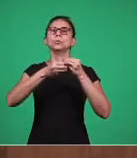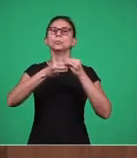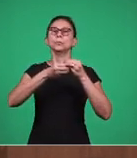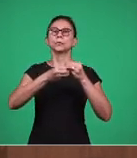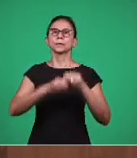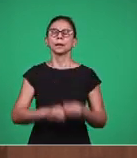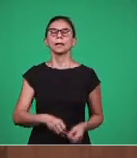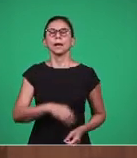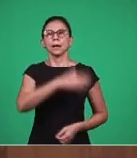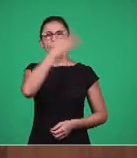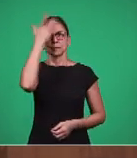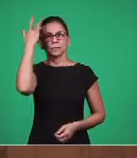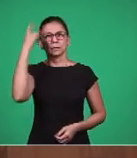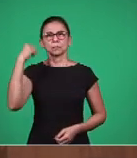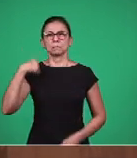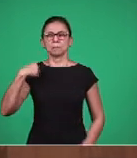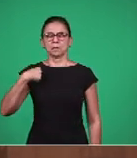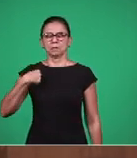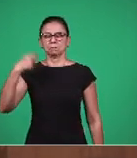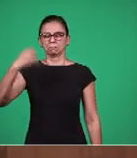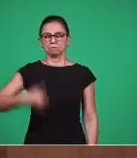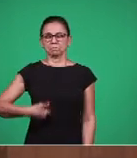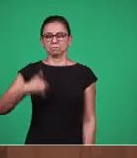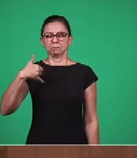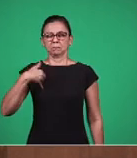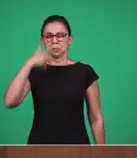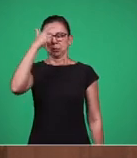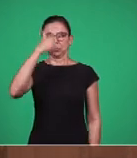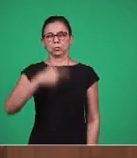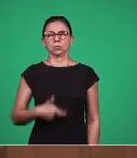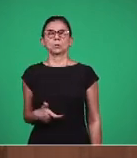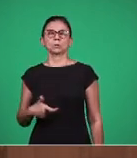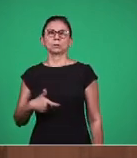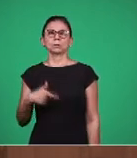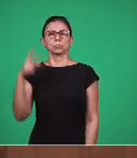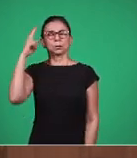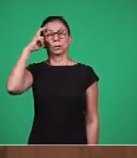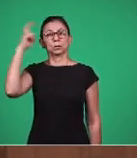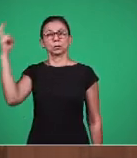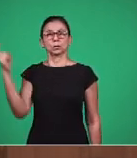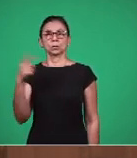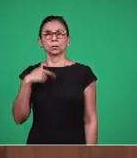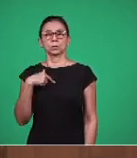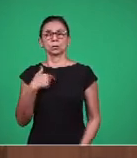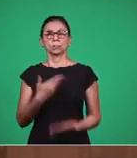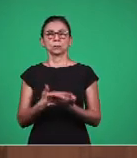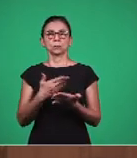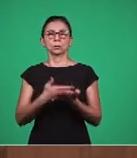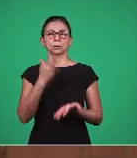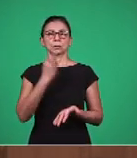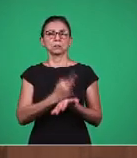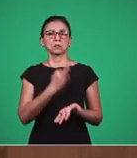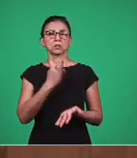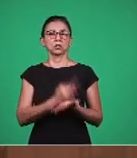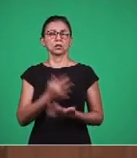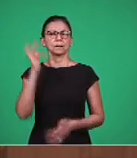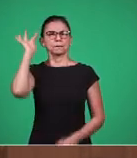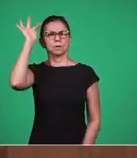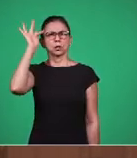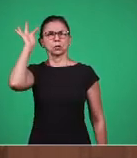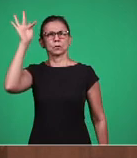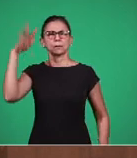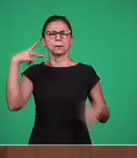eu fiz curso de filosofia, filosofia, seja o que for. Sou um grande teólogo. Isso não funciona. Não